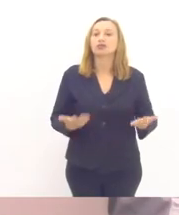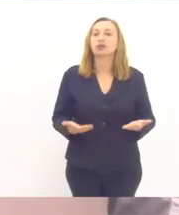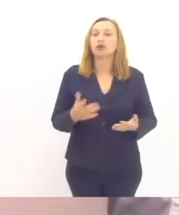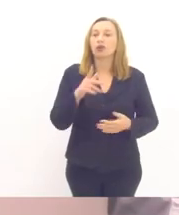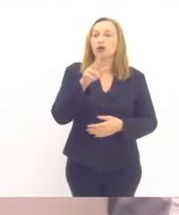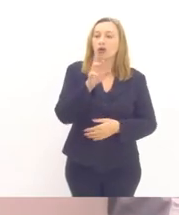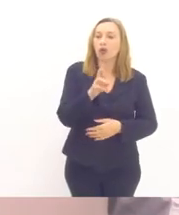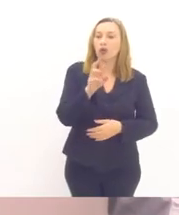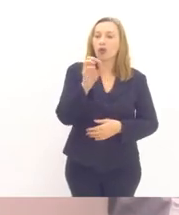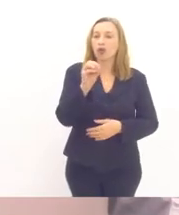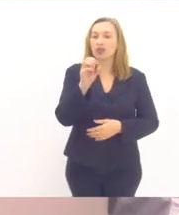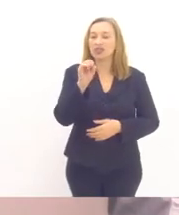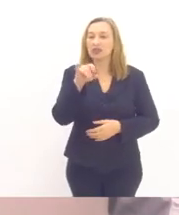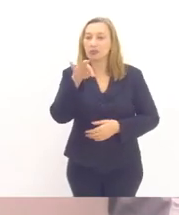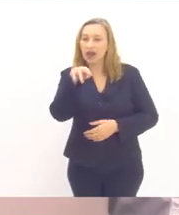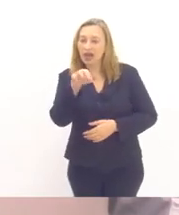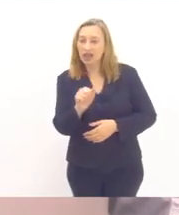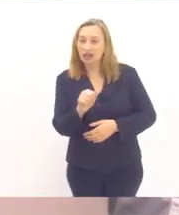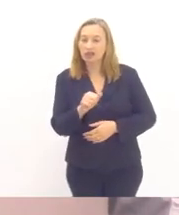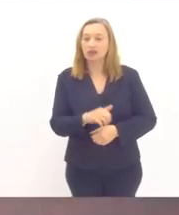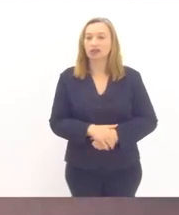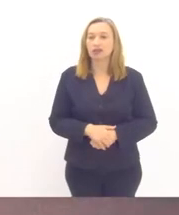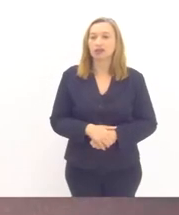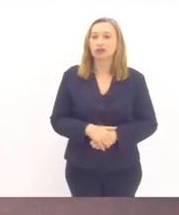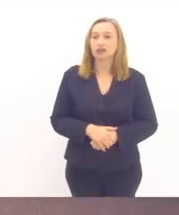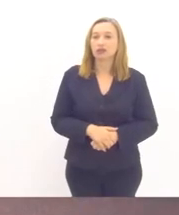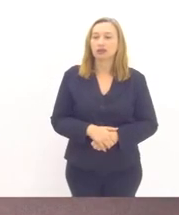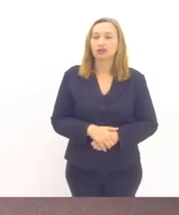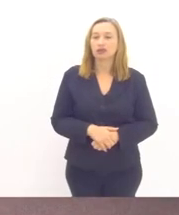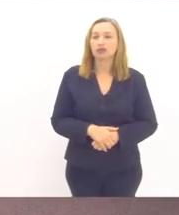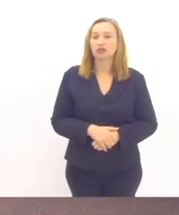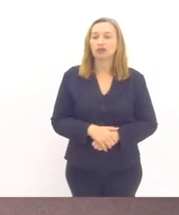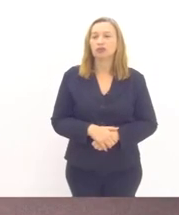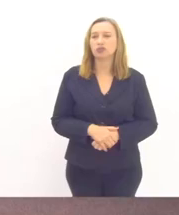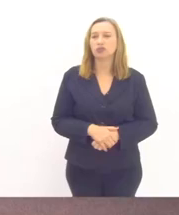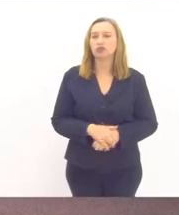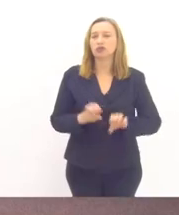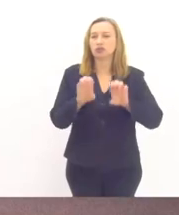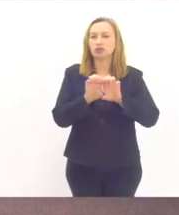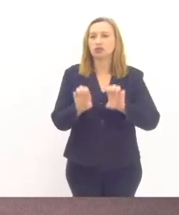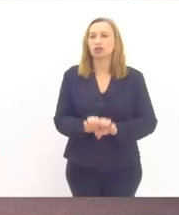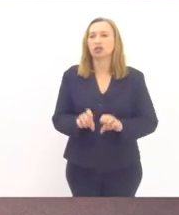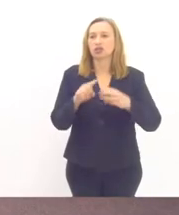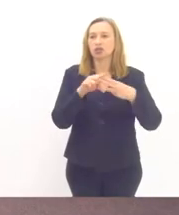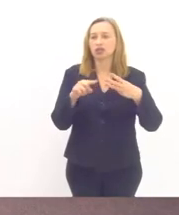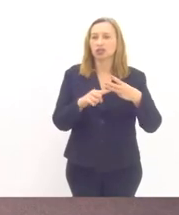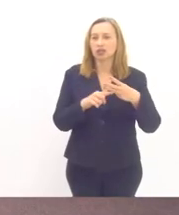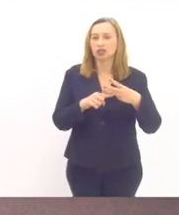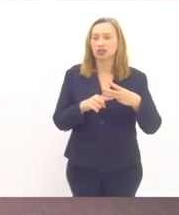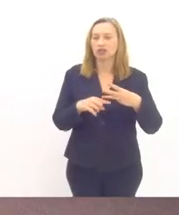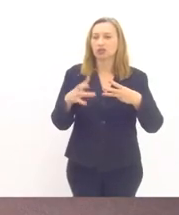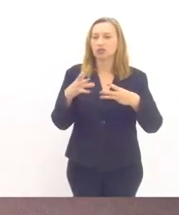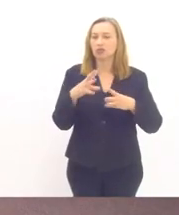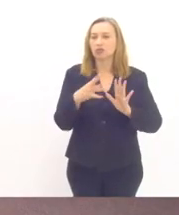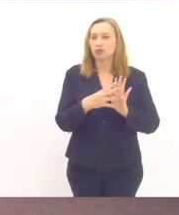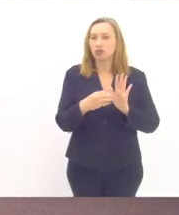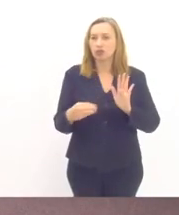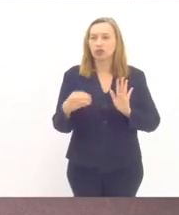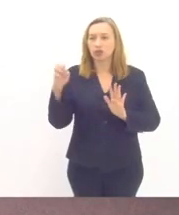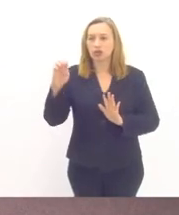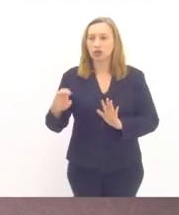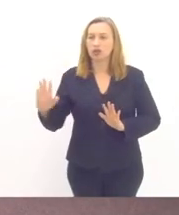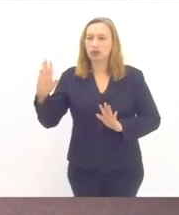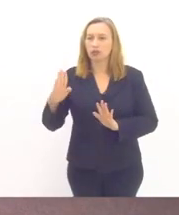Rosimara, eu sugeri aqui, com a palavra, estruturado em três níveis, o modelo europeu, o modelo de